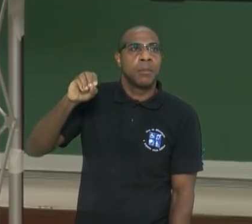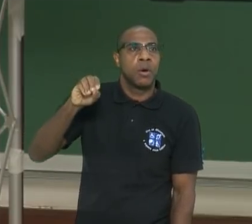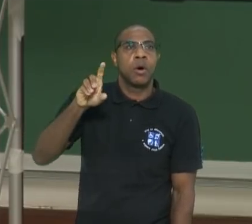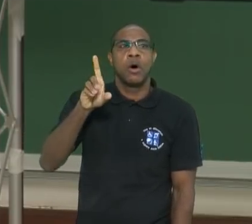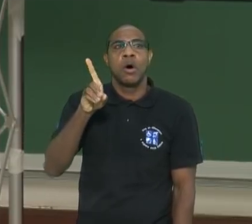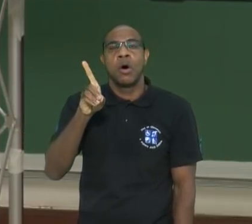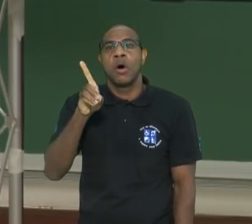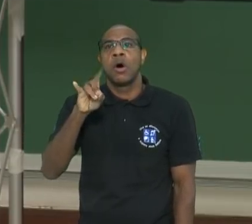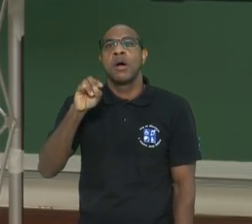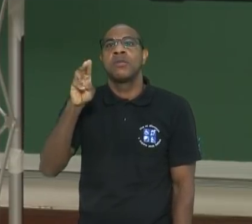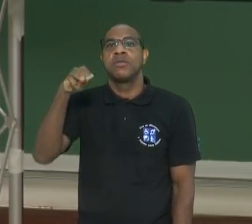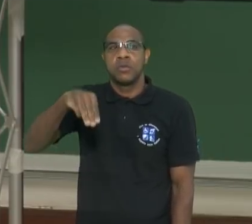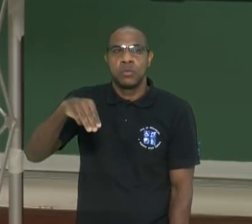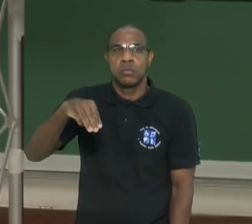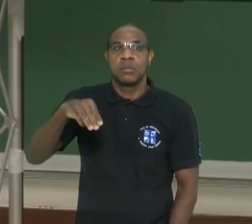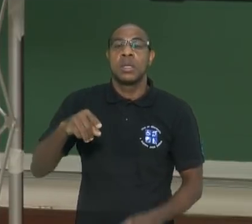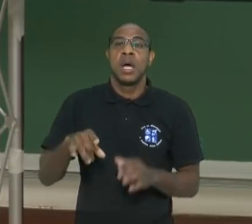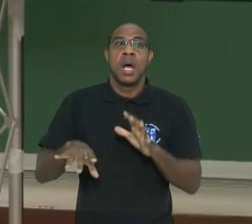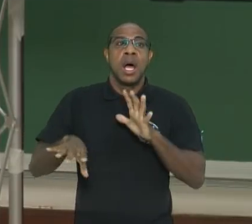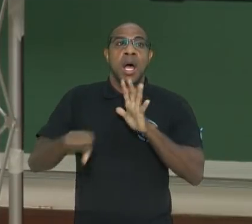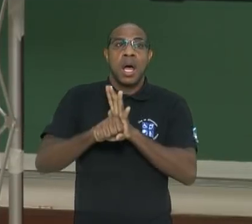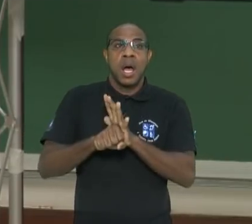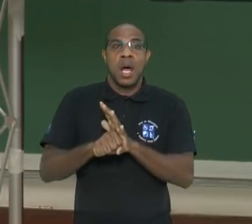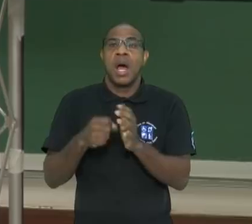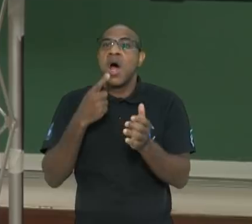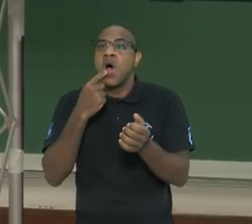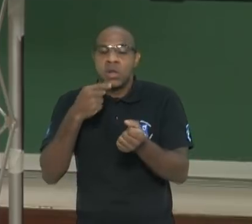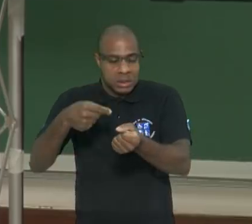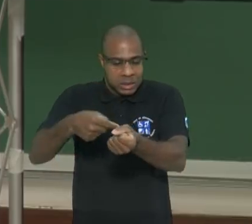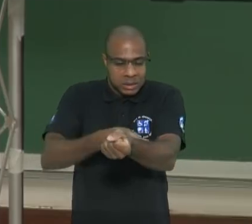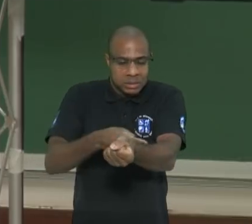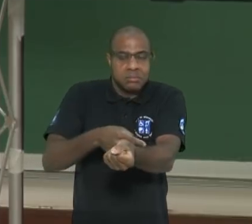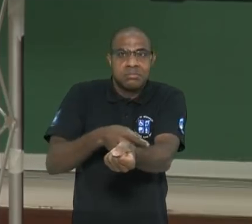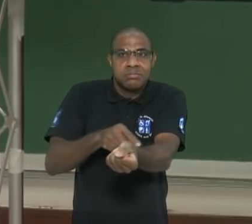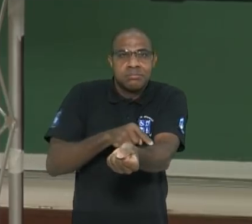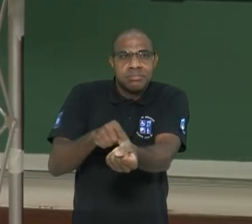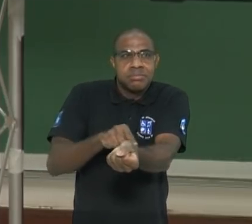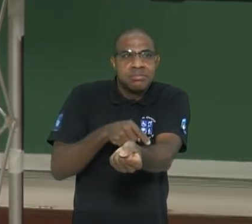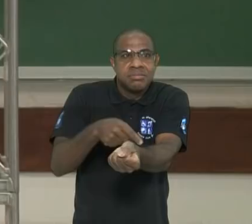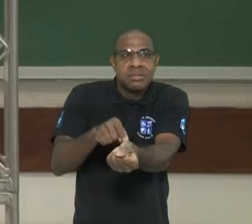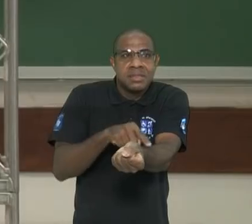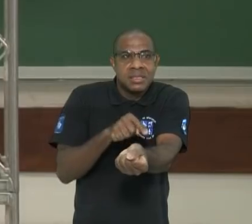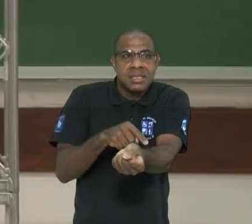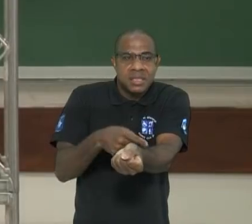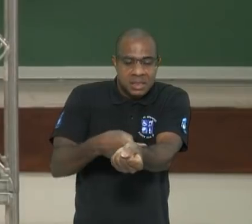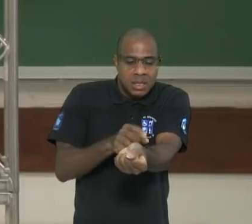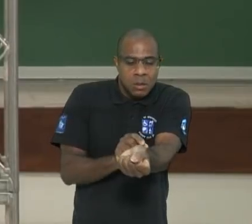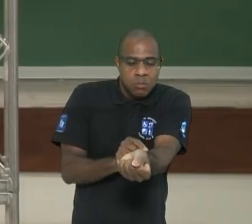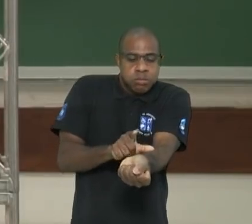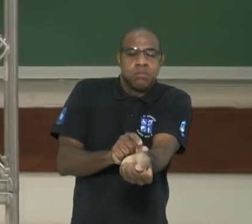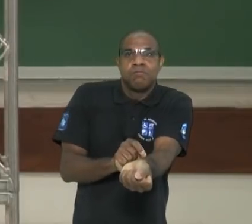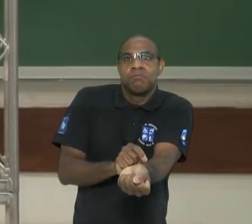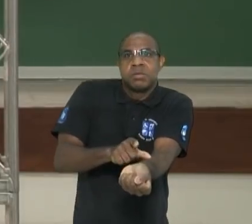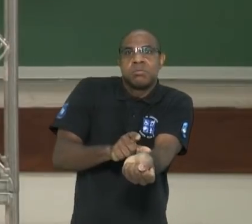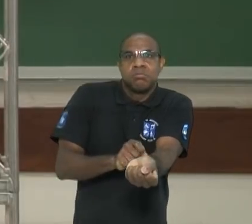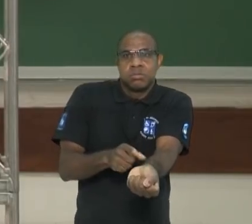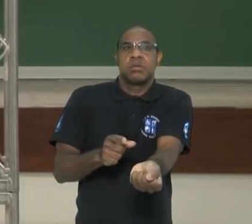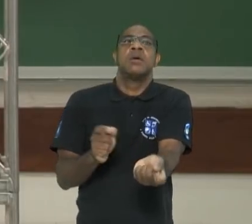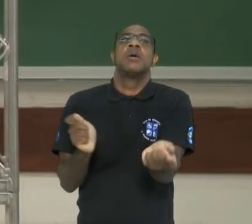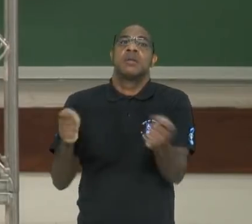uma infecção. E é transmitido por meio de picada de mosquito,